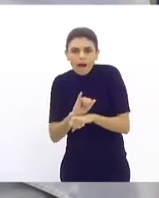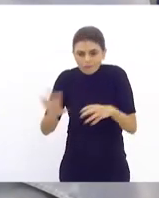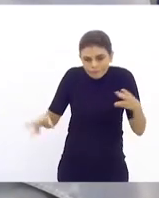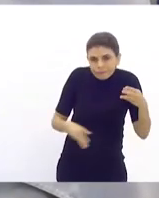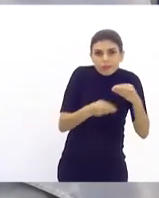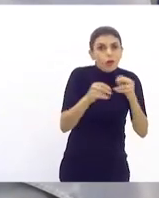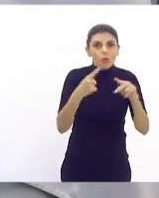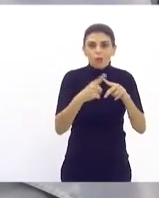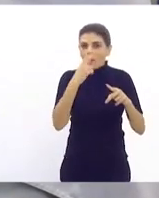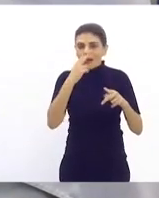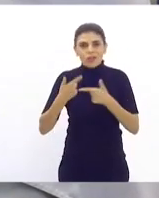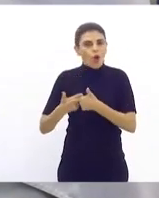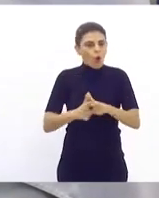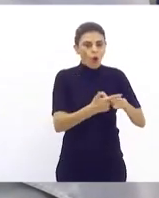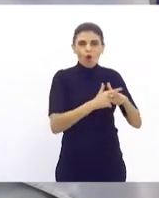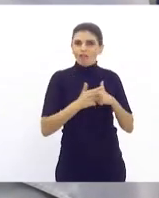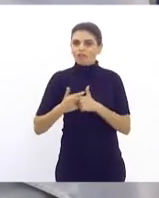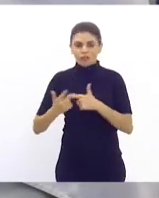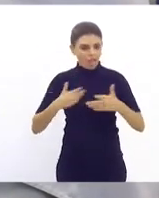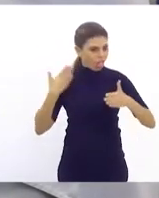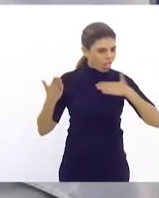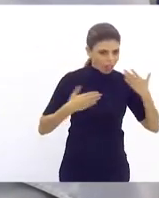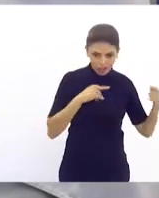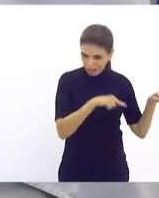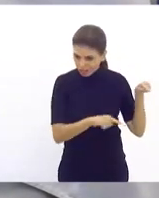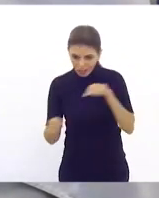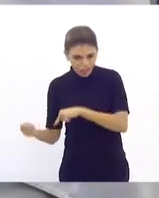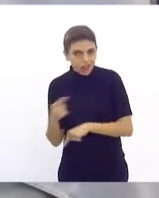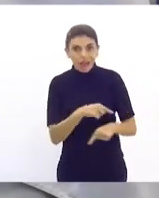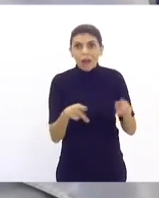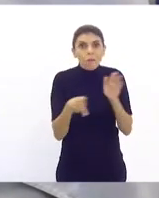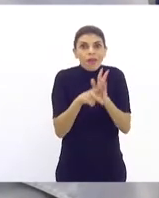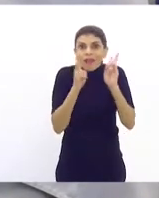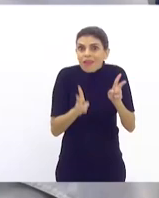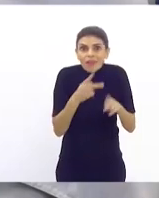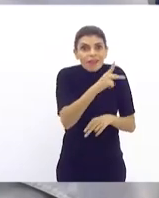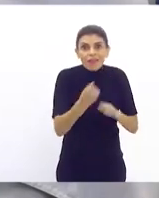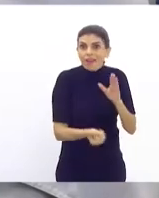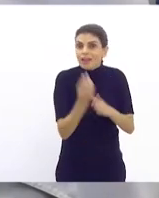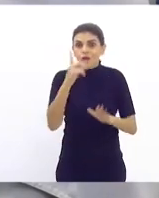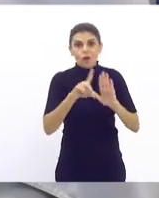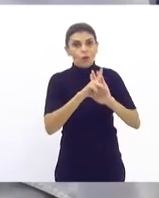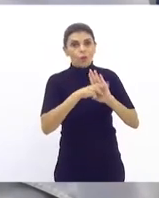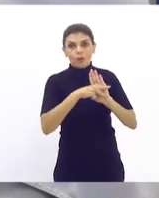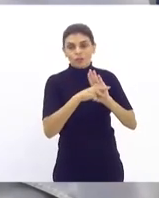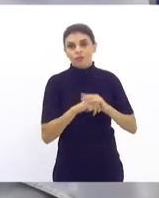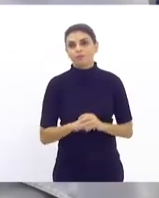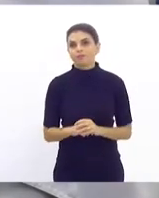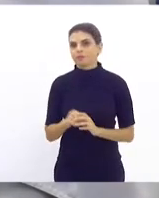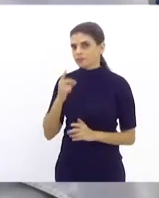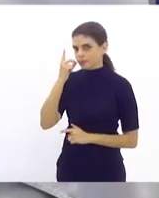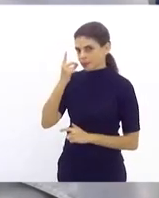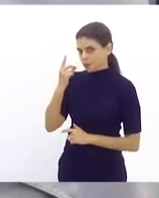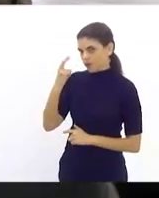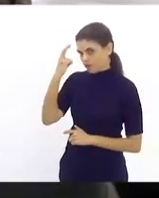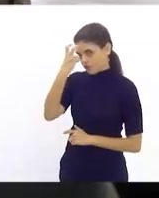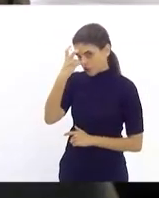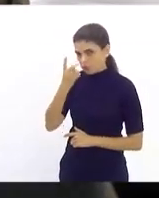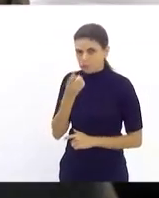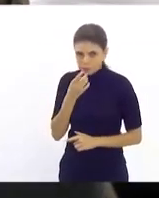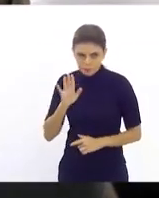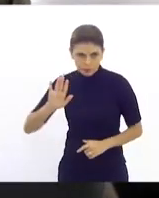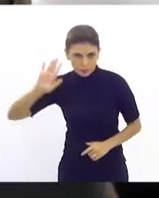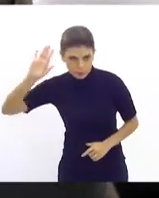o conflito e a prejudicabilidade é em torno de um projeto dele próprio. Presidente, deputada Verônica, se me permite, muito